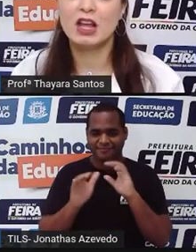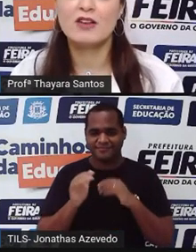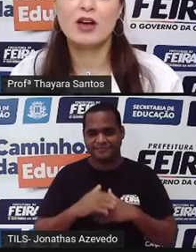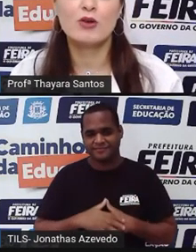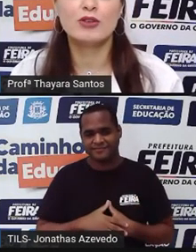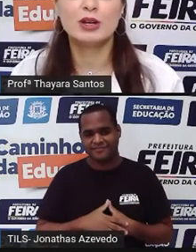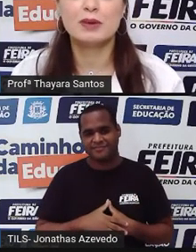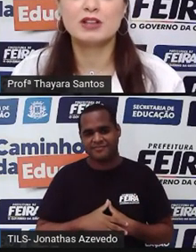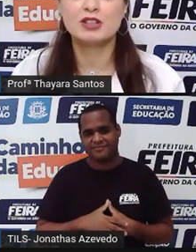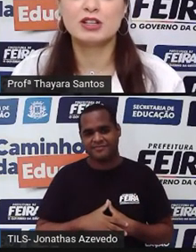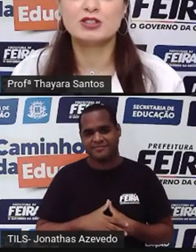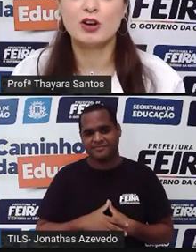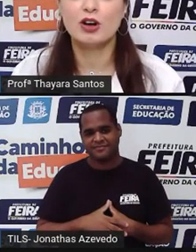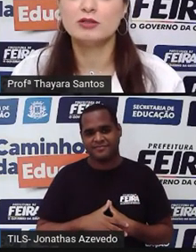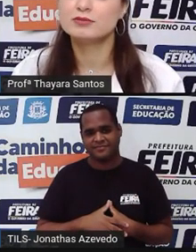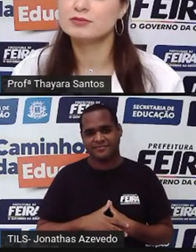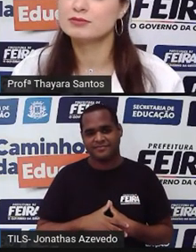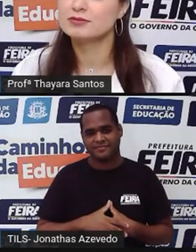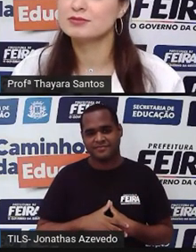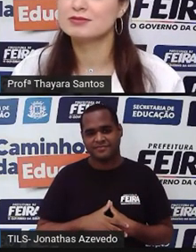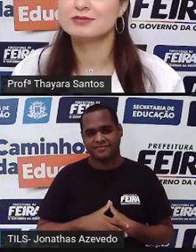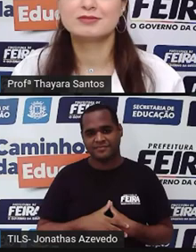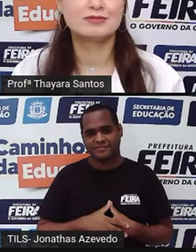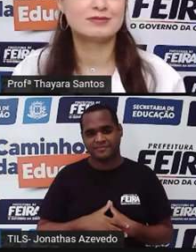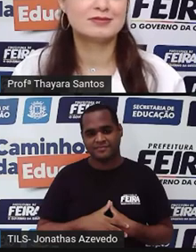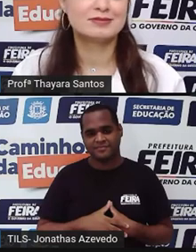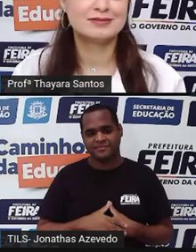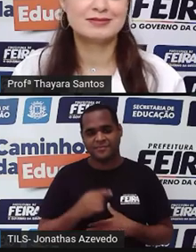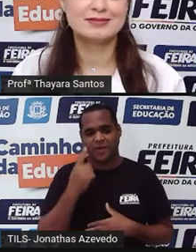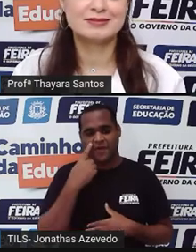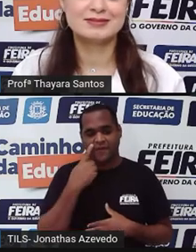ele vai conferir presente só